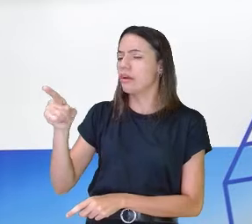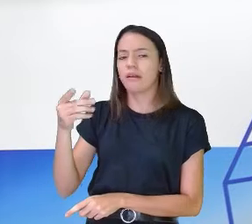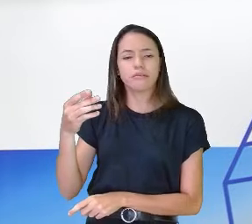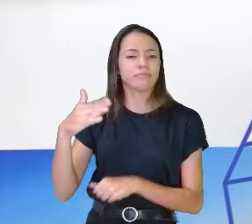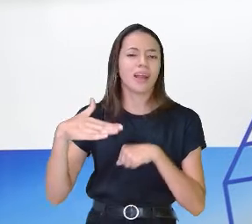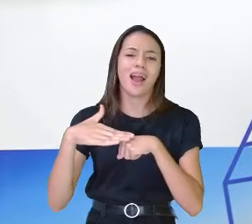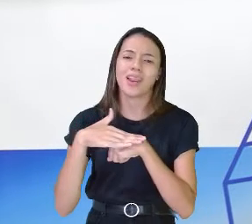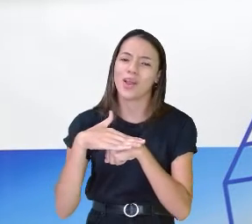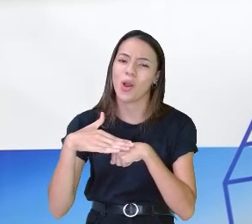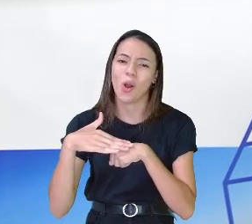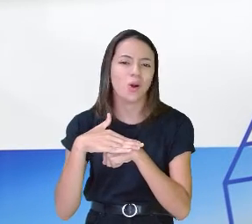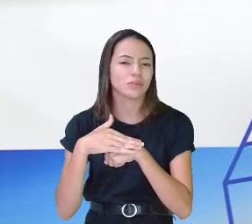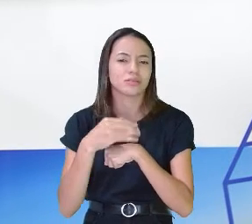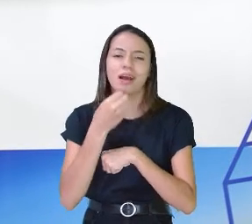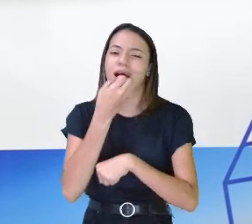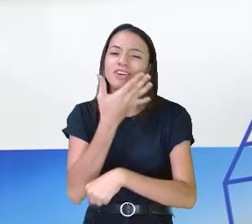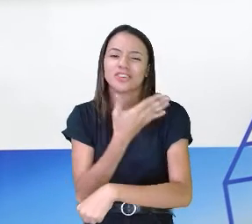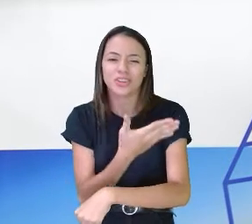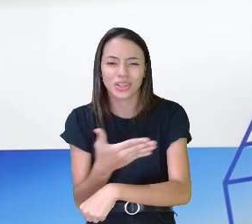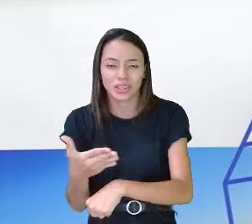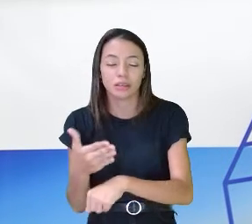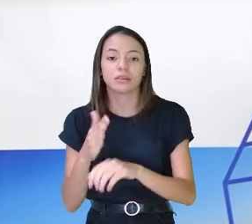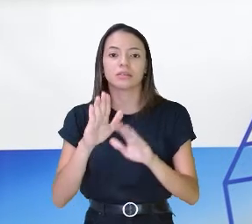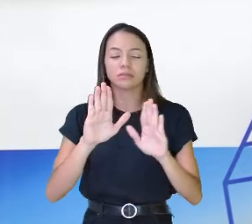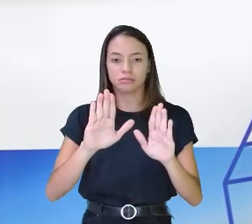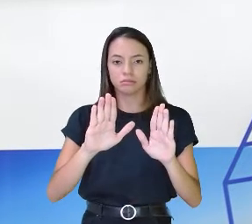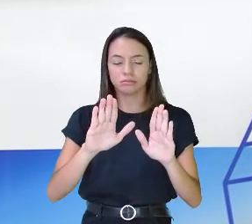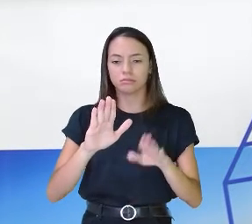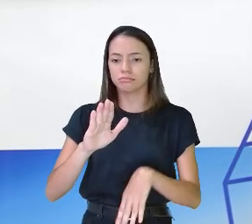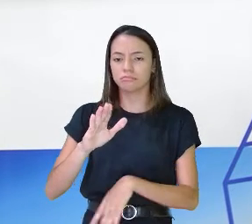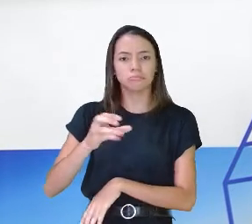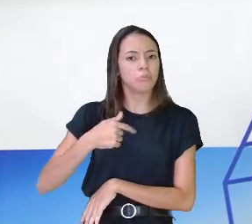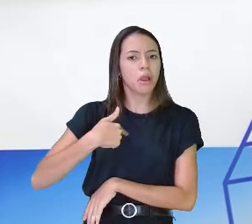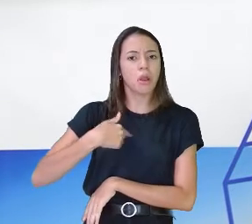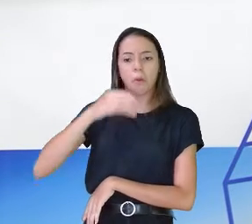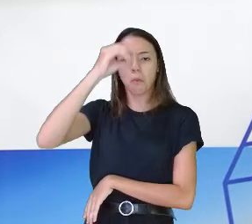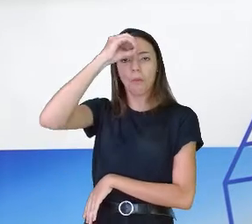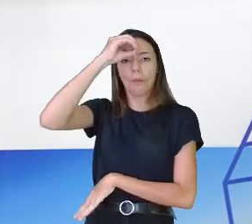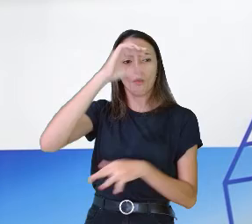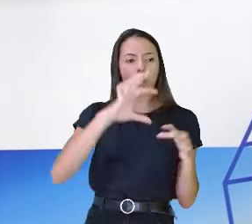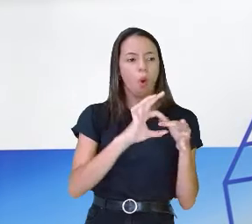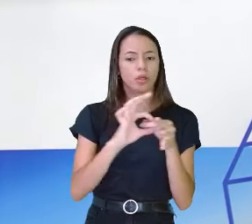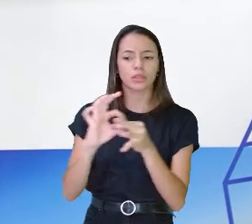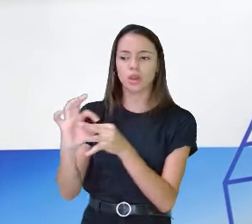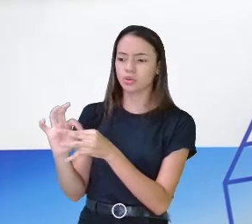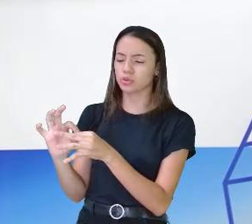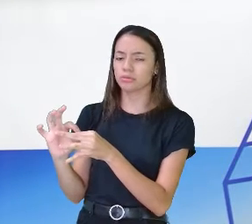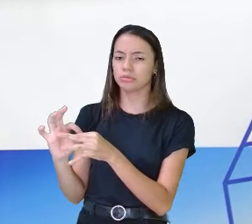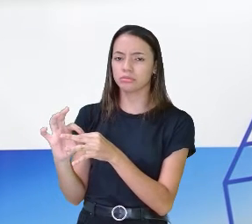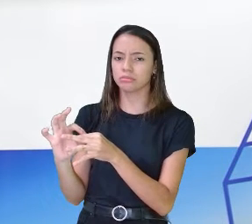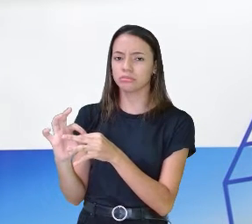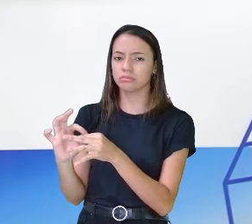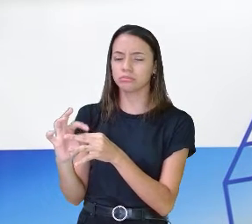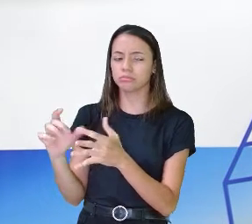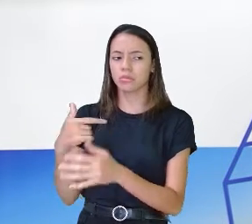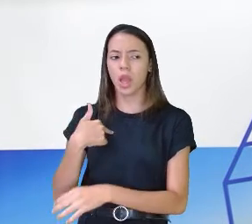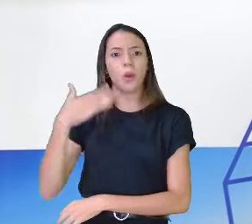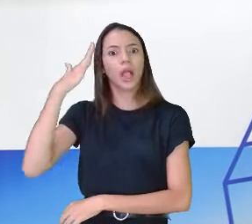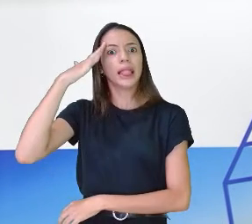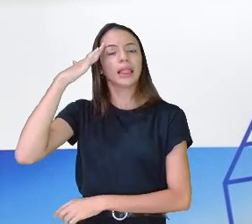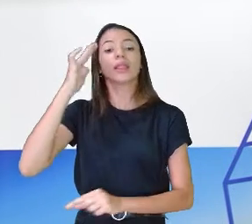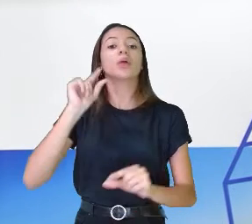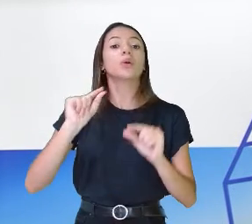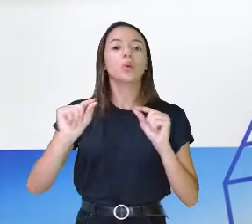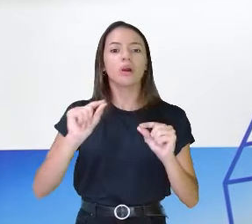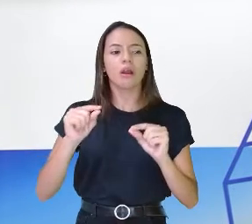Ora, se eu não tenho o contexto da ação que causou a fala de Giovanna, eu poderia entender